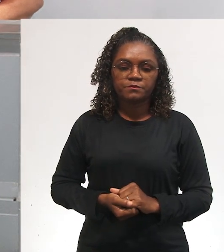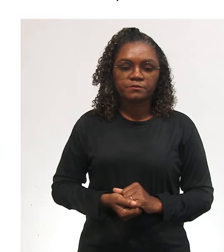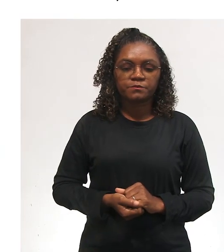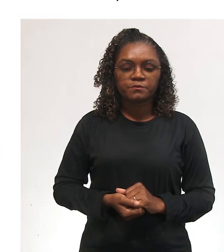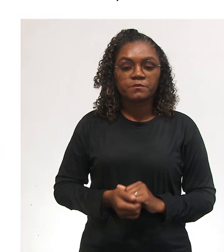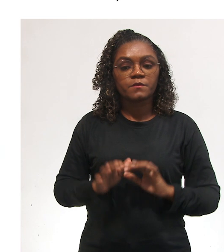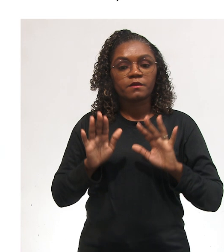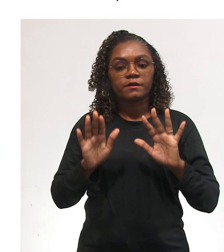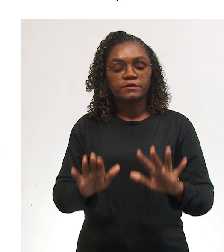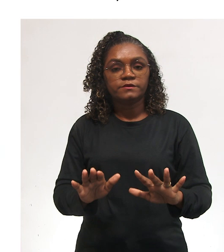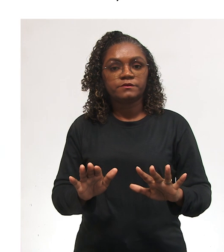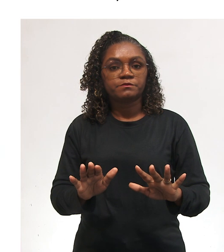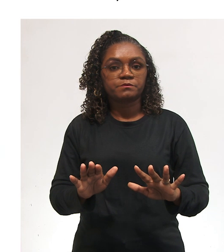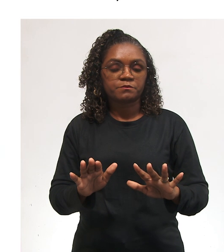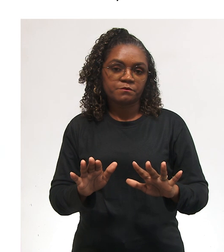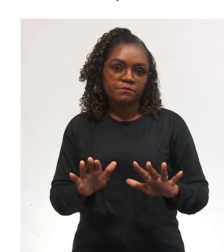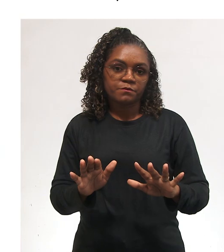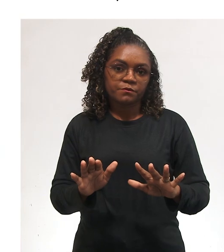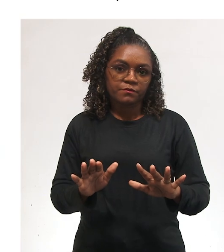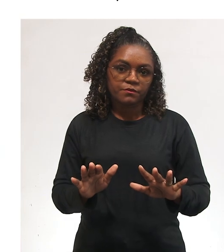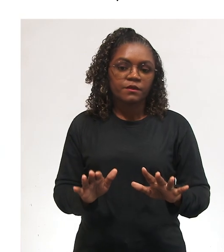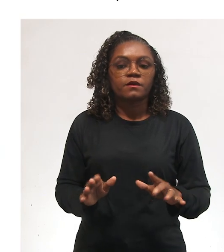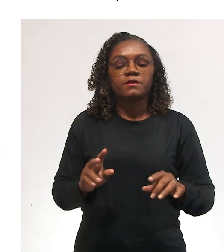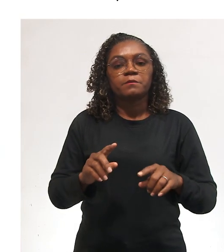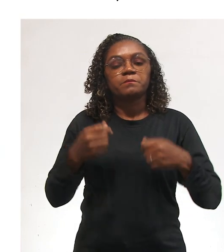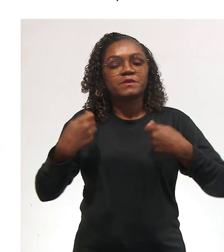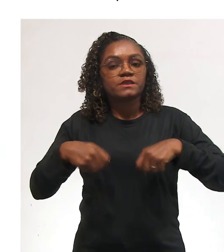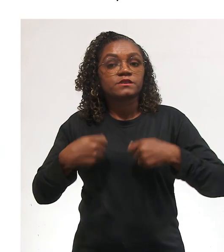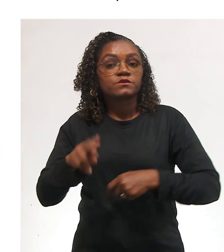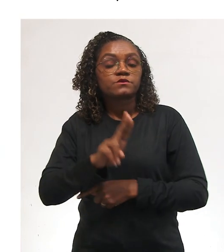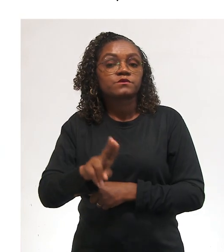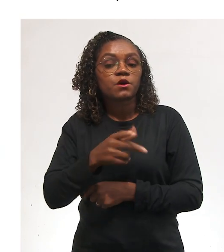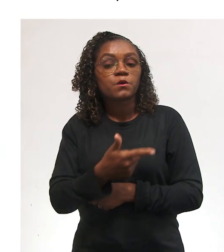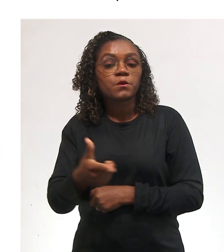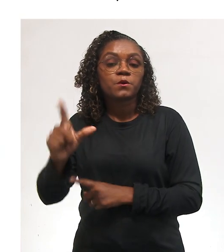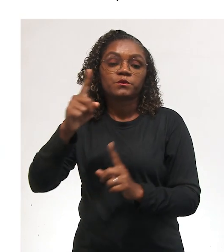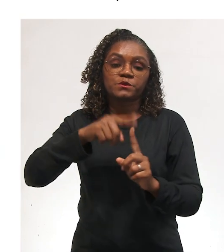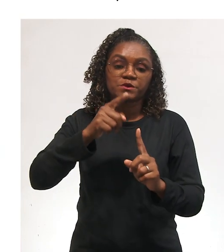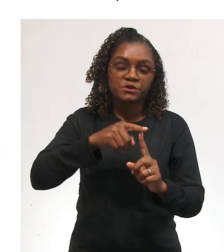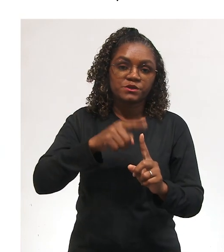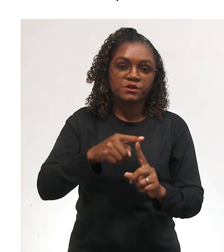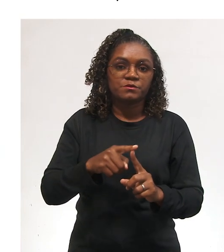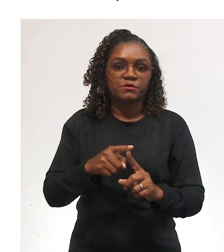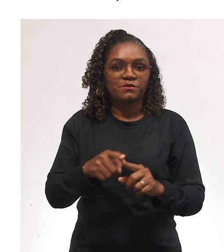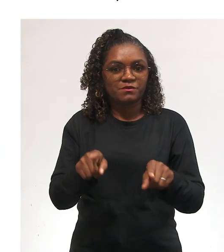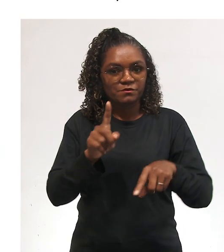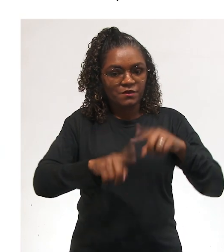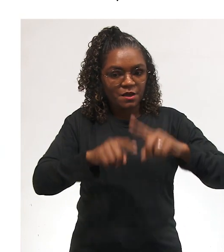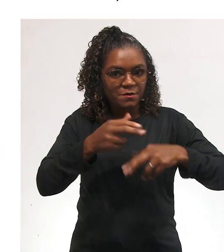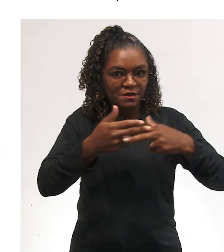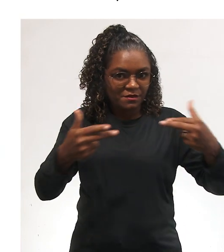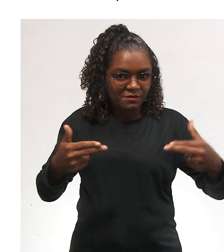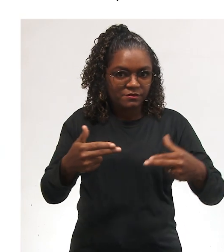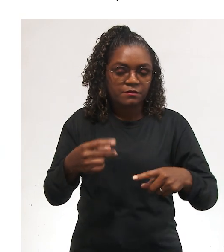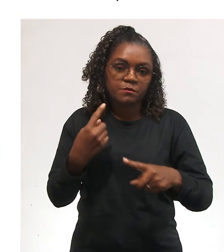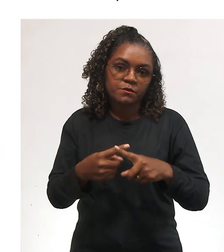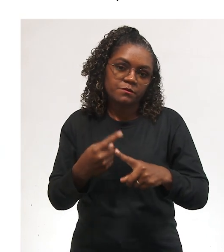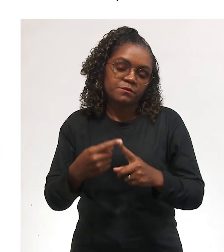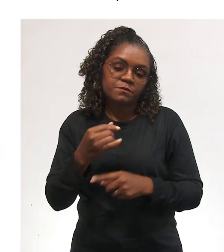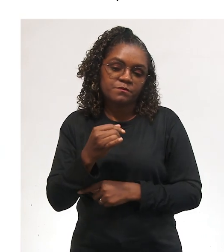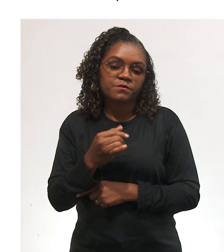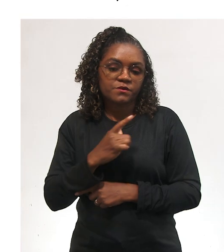frente. Para isso, a gente utiliza algumas outras ferramentas, né? Ferramentas de qualidade, elas